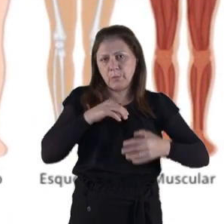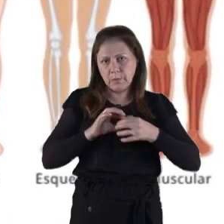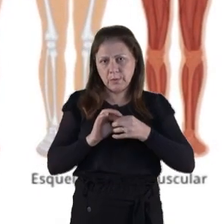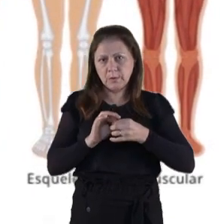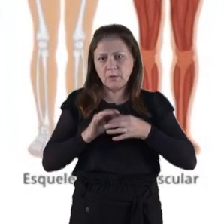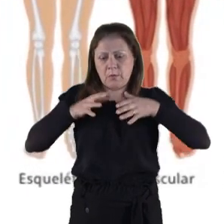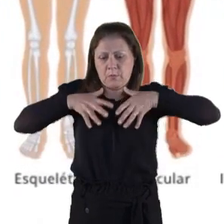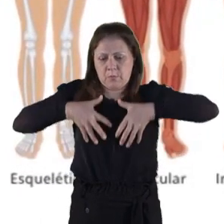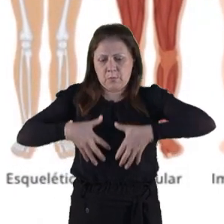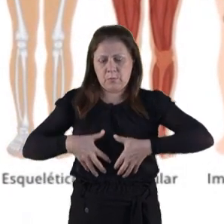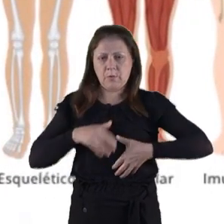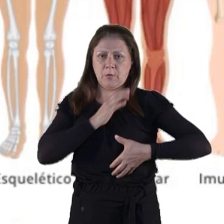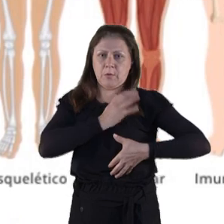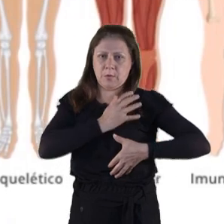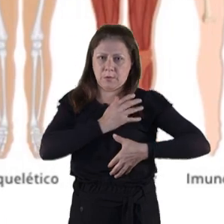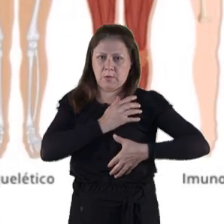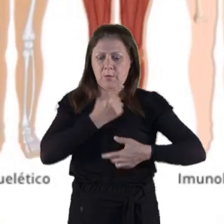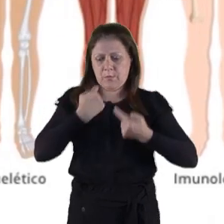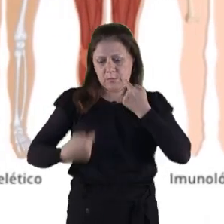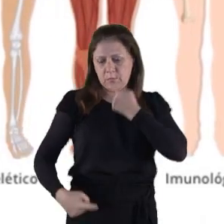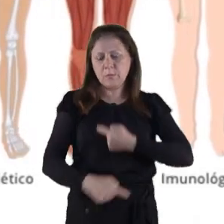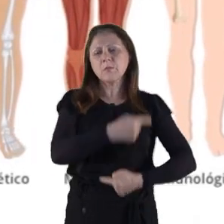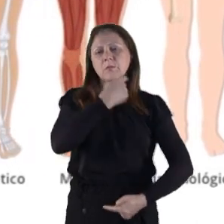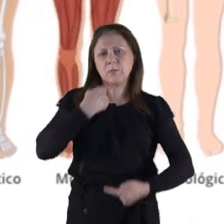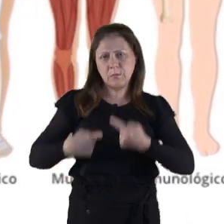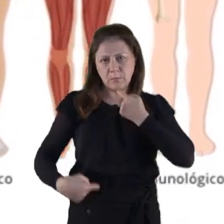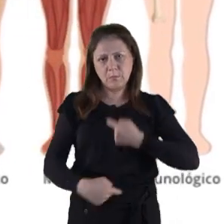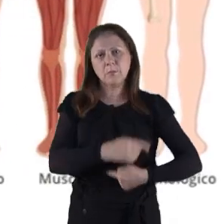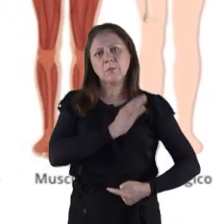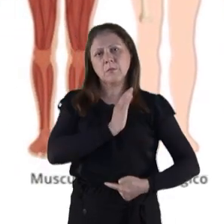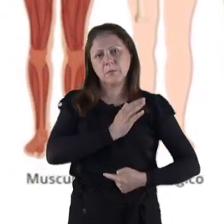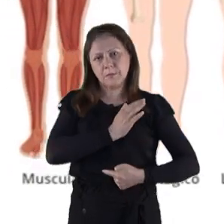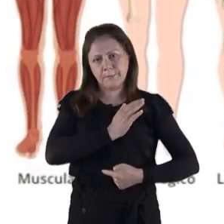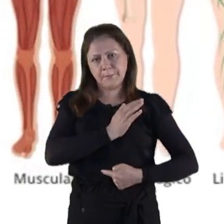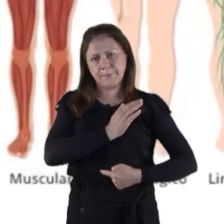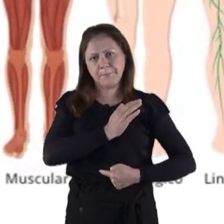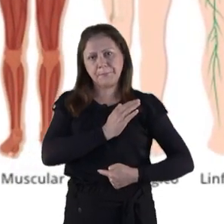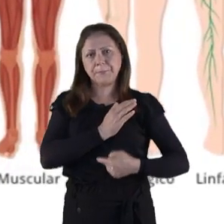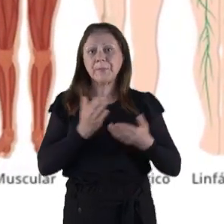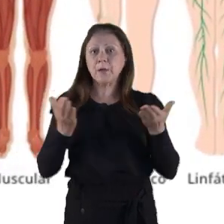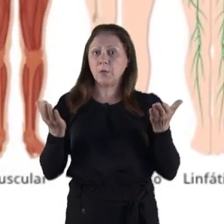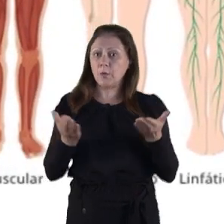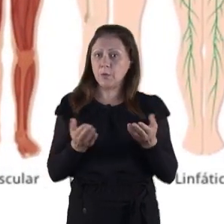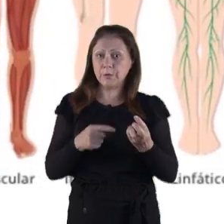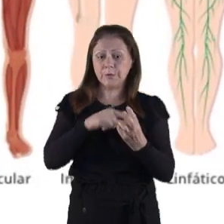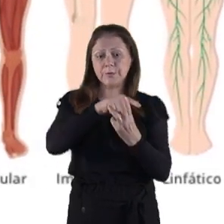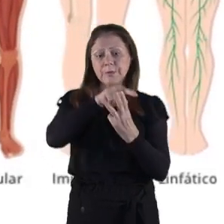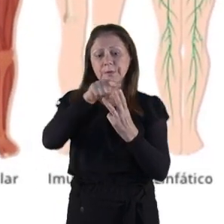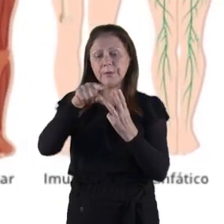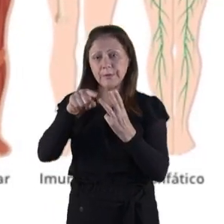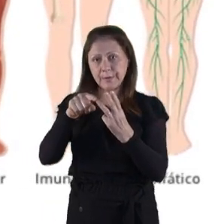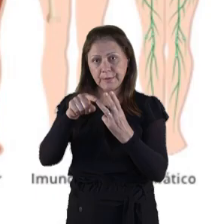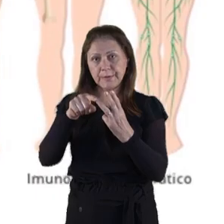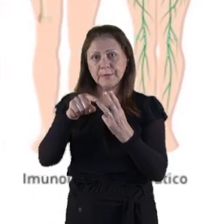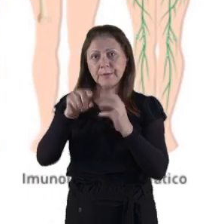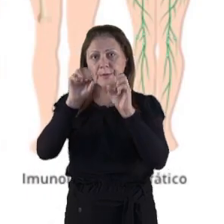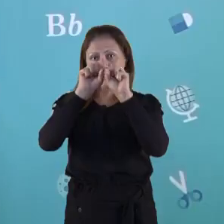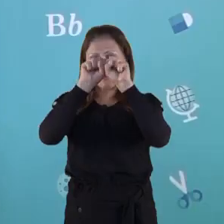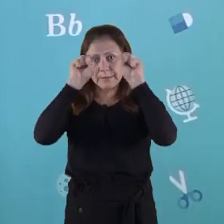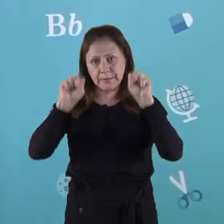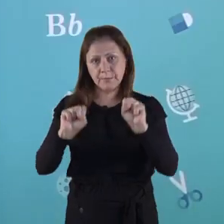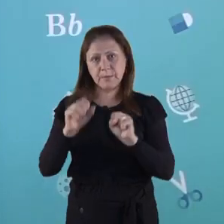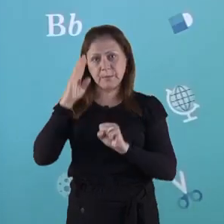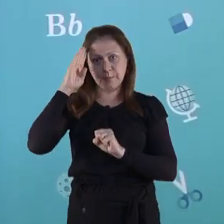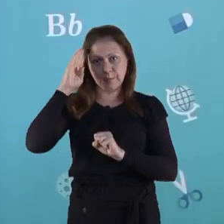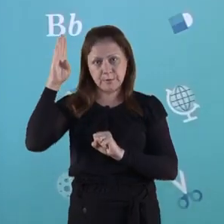falando do pulmão e do coração, é o sistema cardiovascular, tá bom? Então, hoje a gente vai falar de 3 sistemas principais